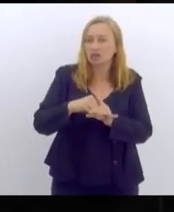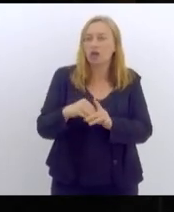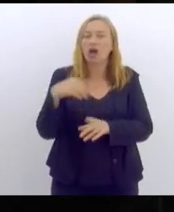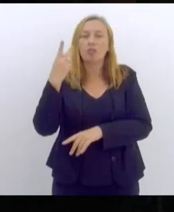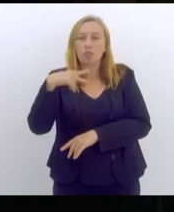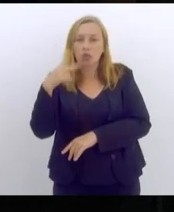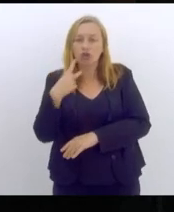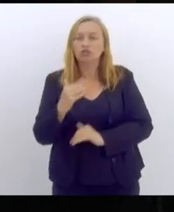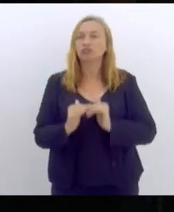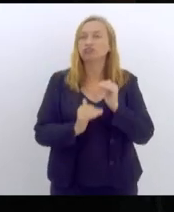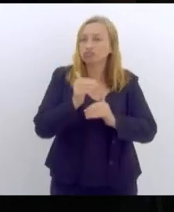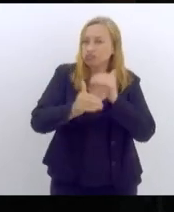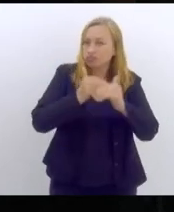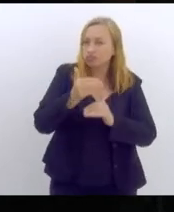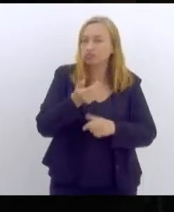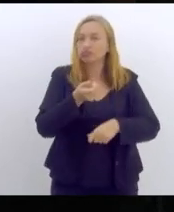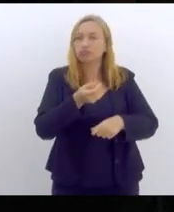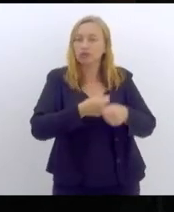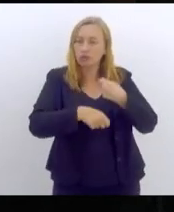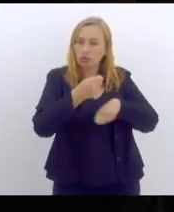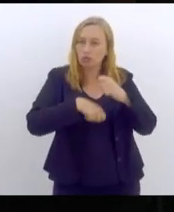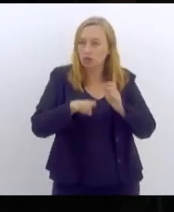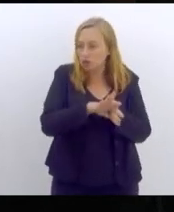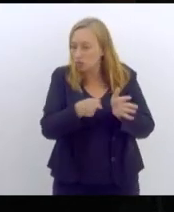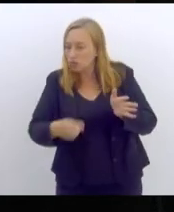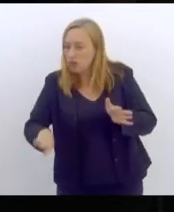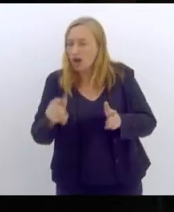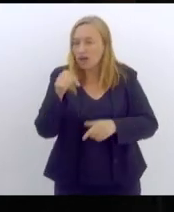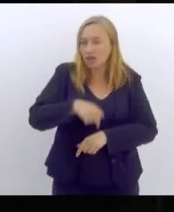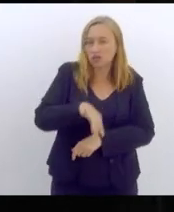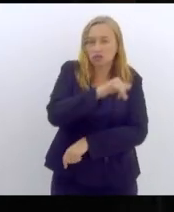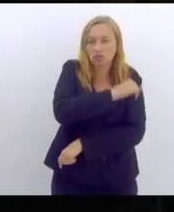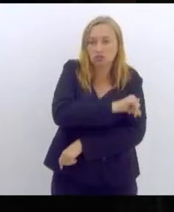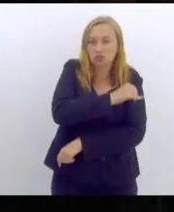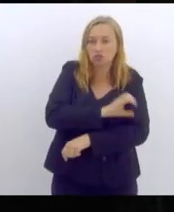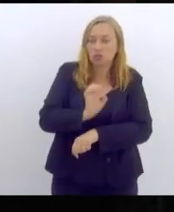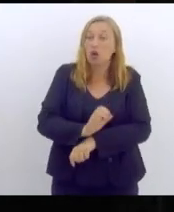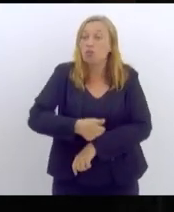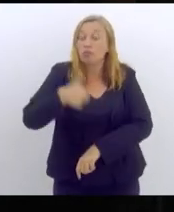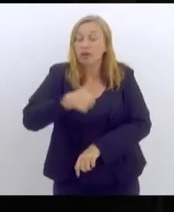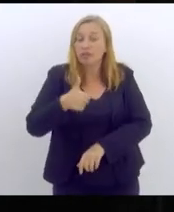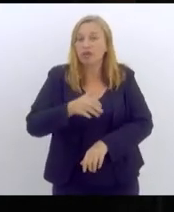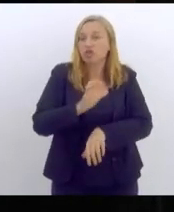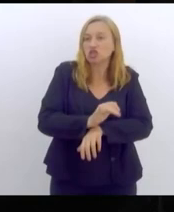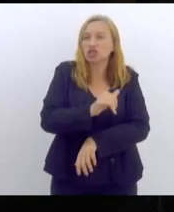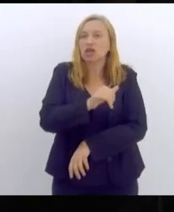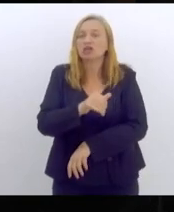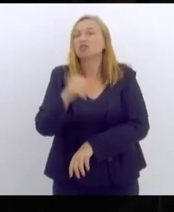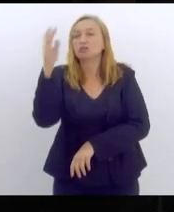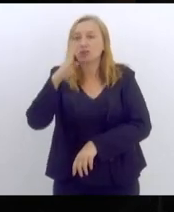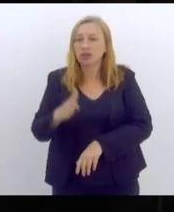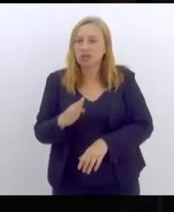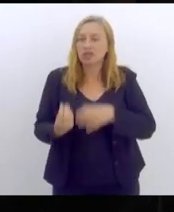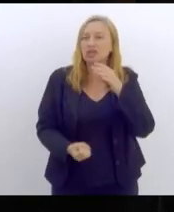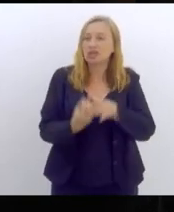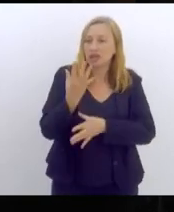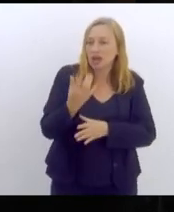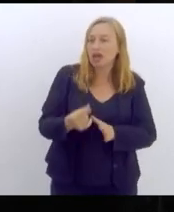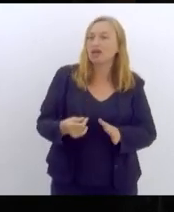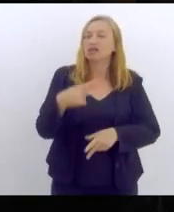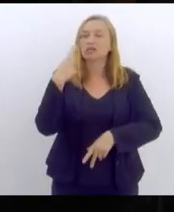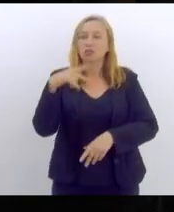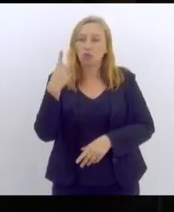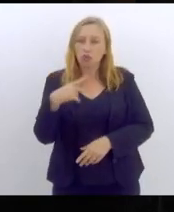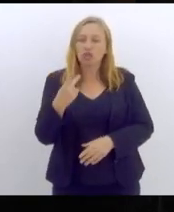política do desenvolvimento da economia do mar aqui no Estado, nós fomos o primeiro Estado do Brasil a estabelecer essa política